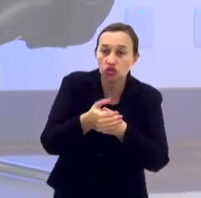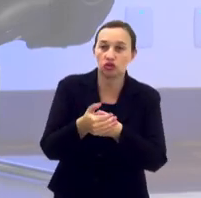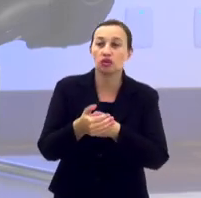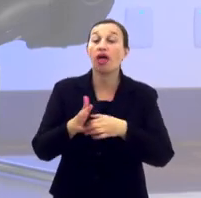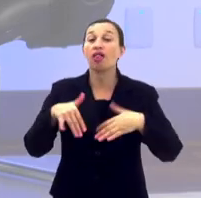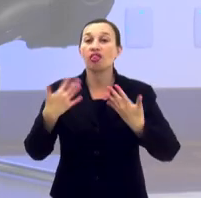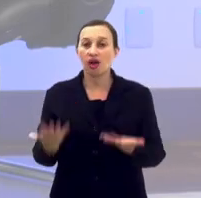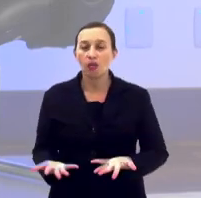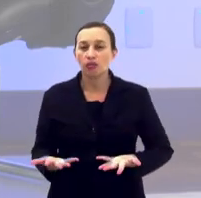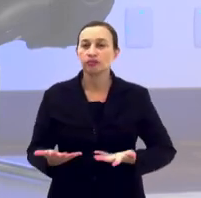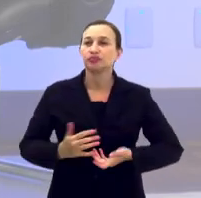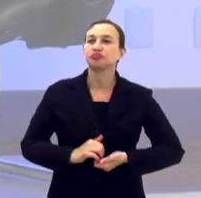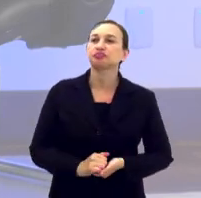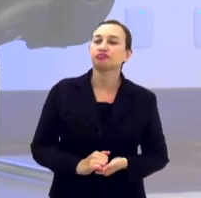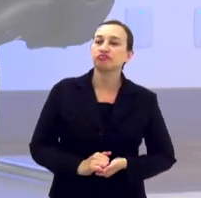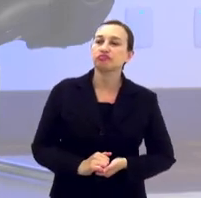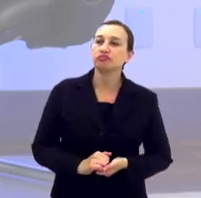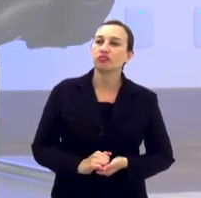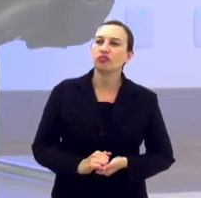mais. Então,